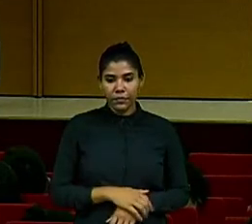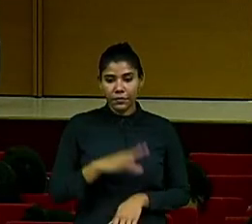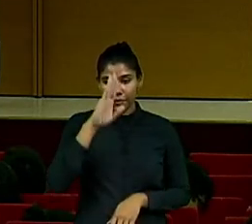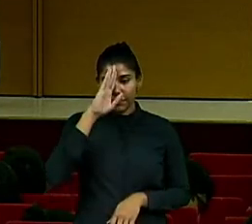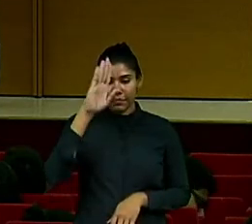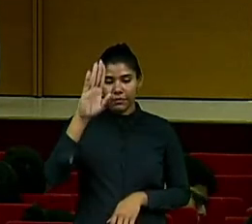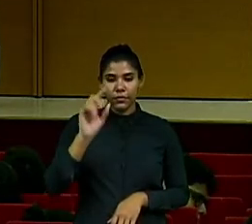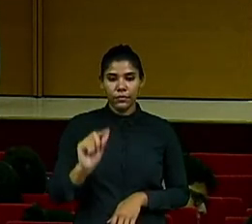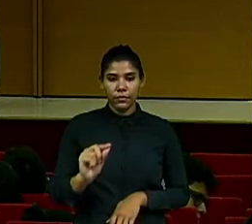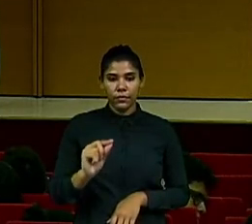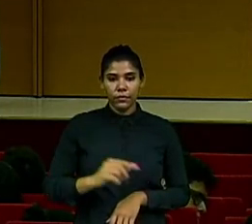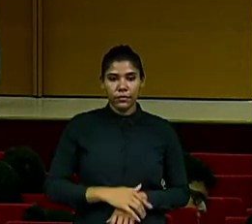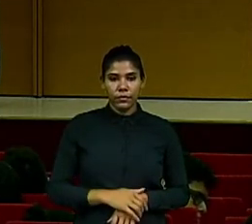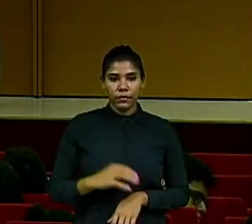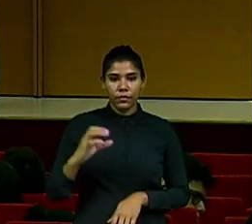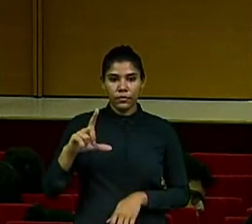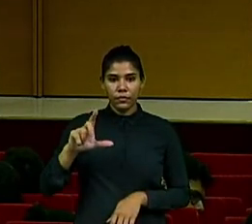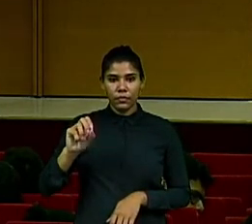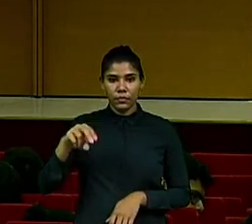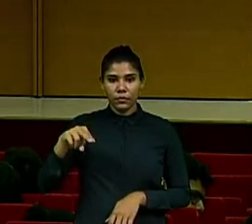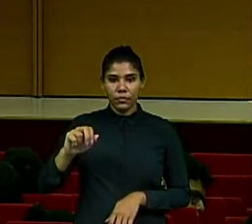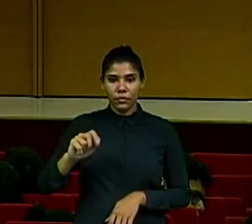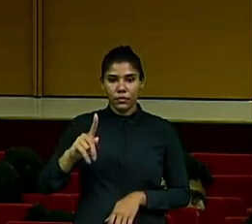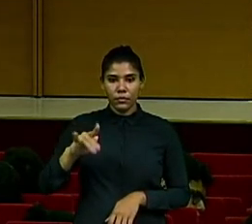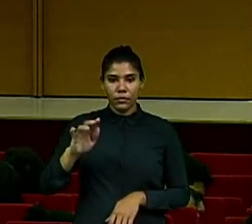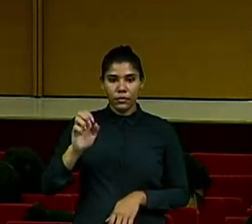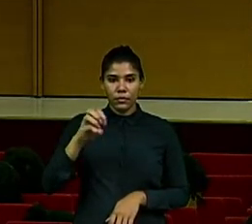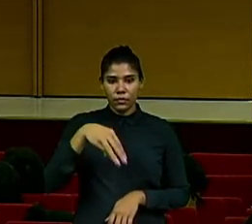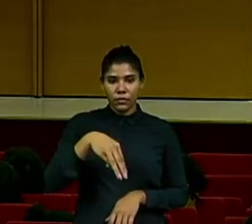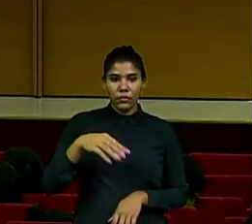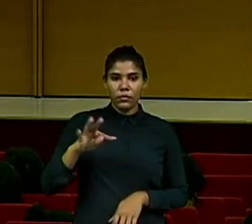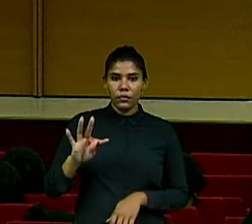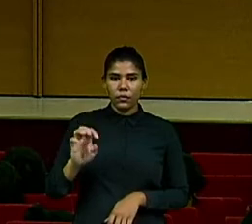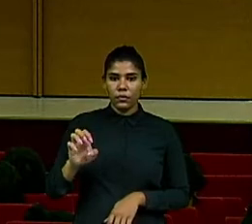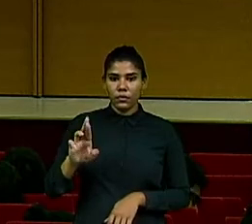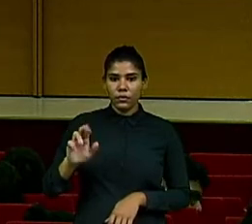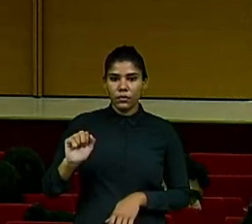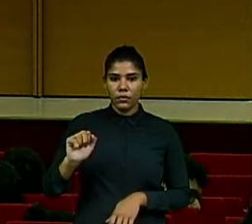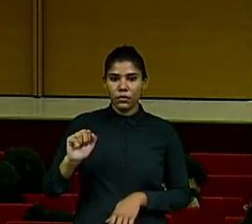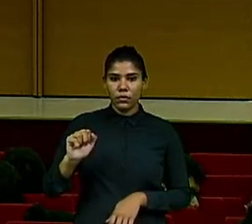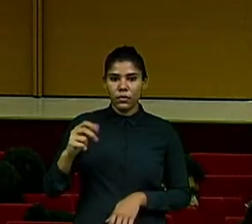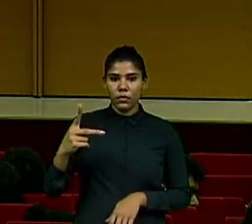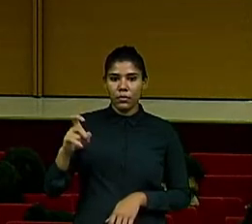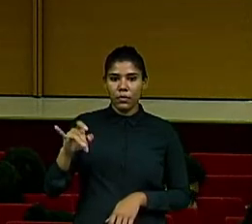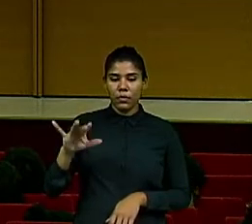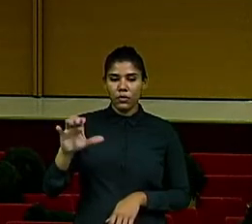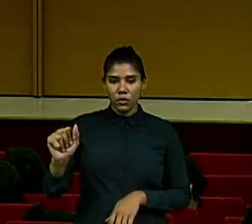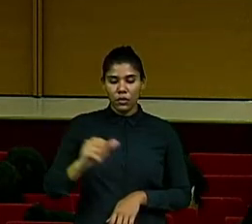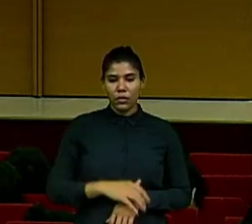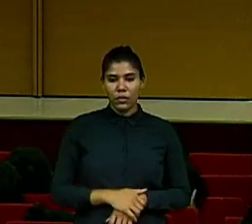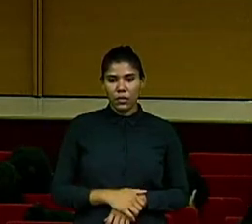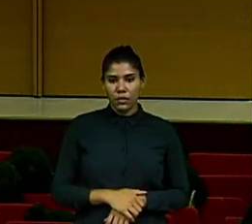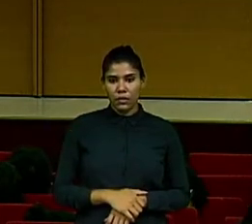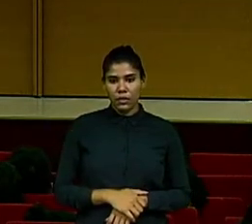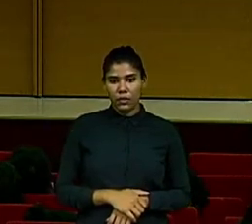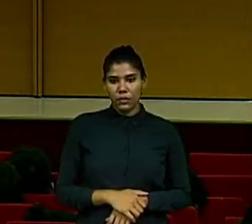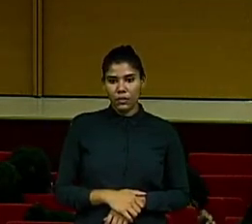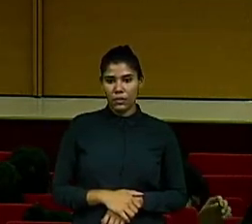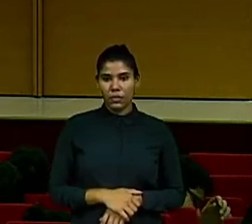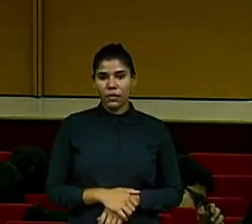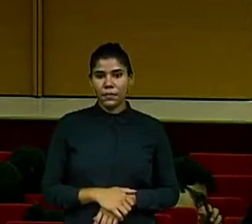vestibular a clonagem terapêutica quando eu quero clonar um tecido para tratar uma doença